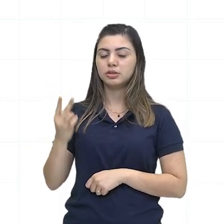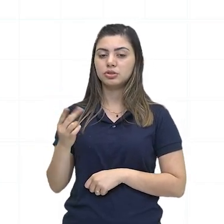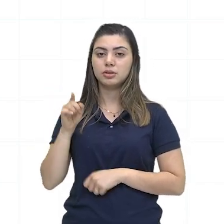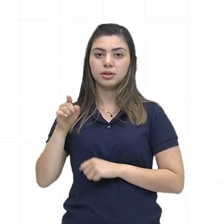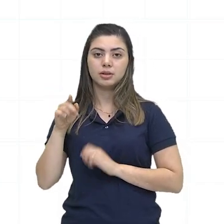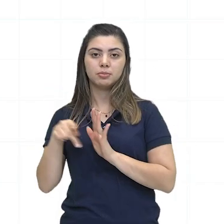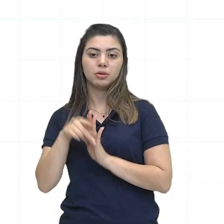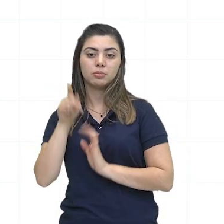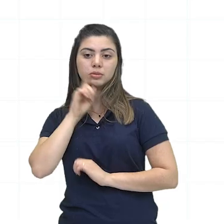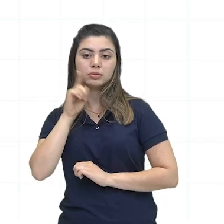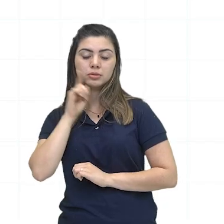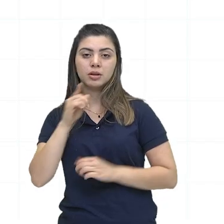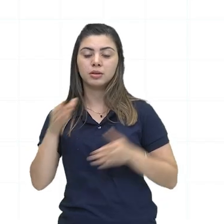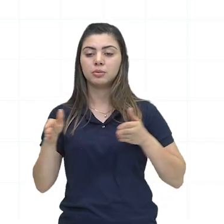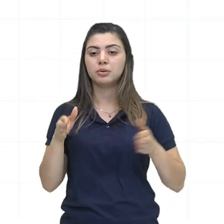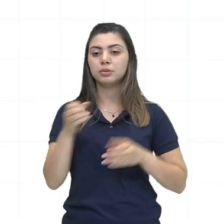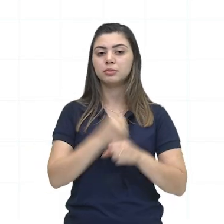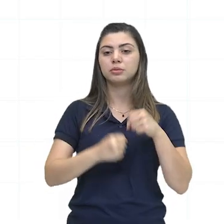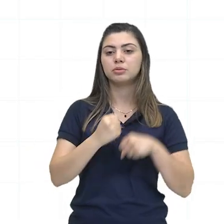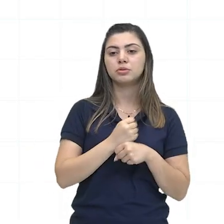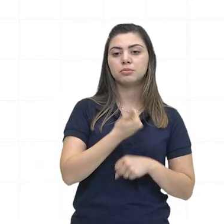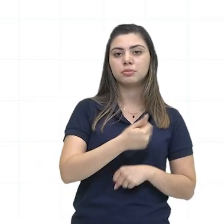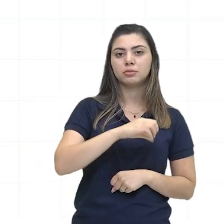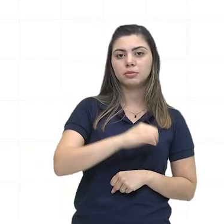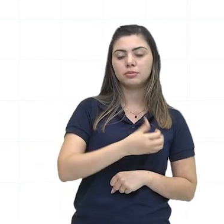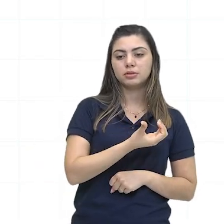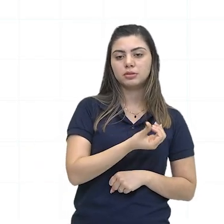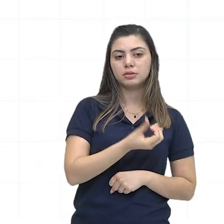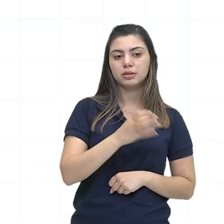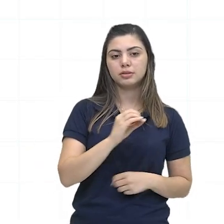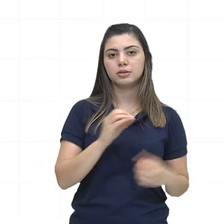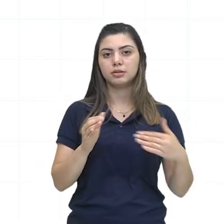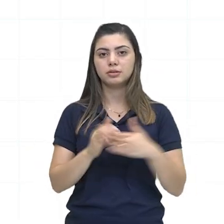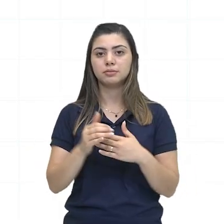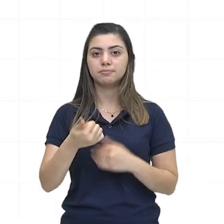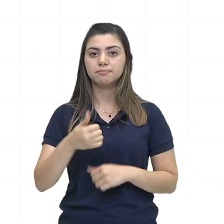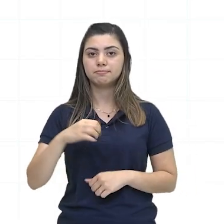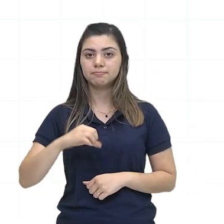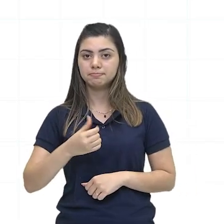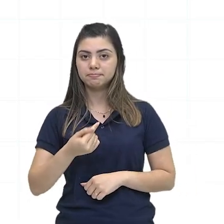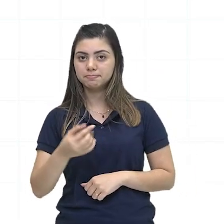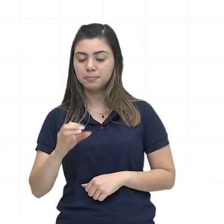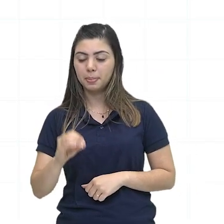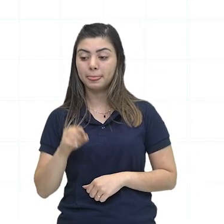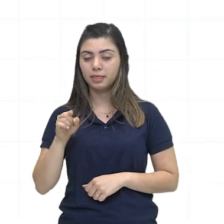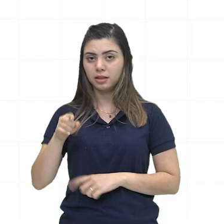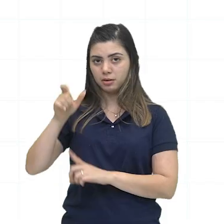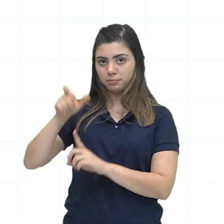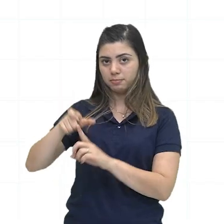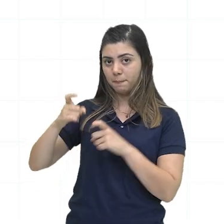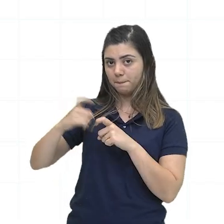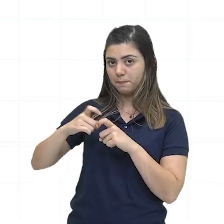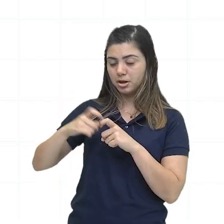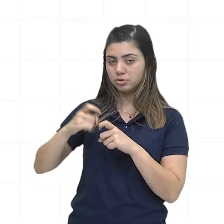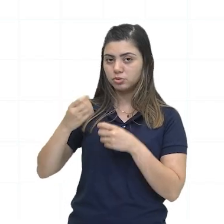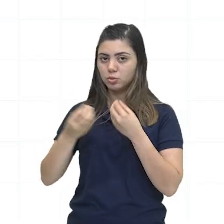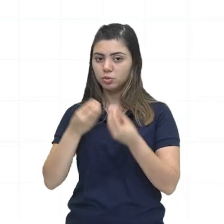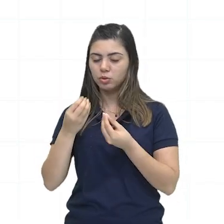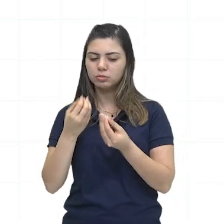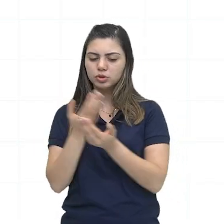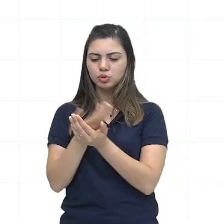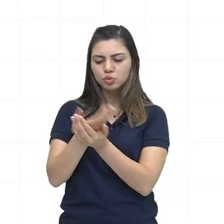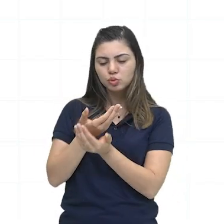de 1960 e 1970. Então, esse cardiologista ele estava fazendo aí